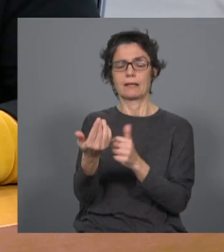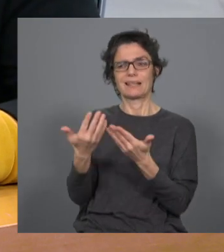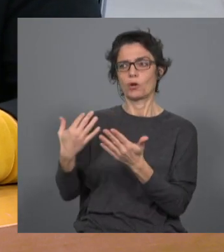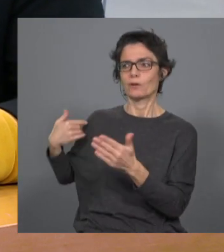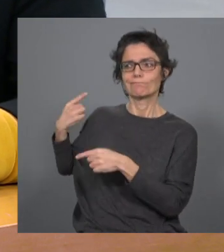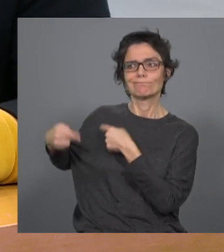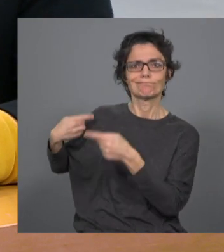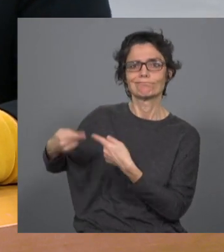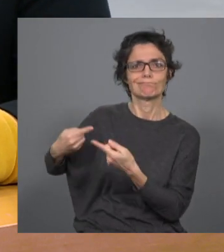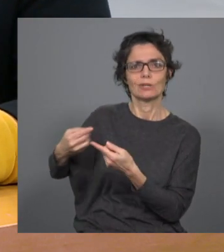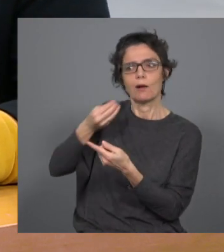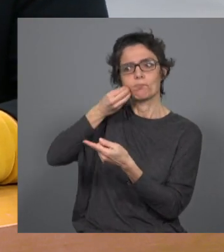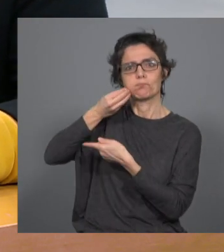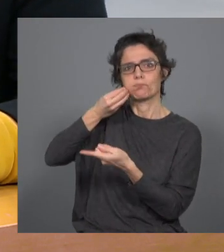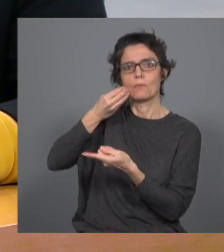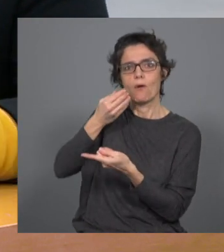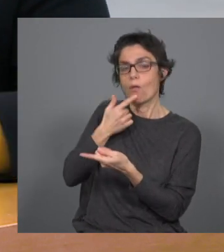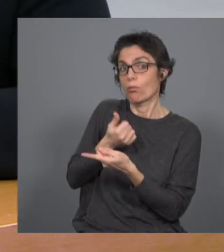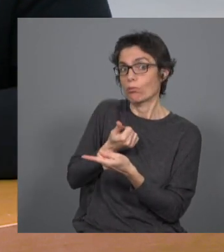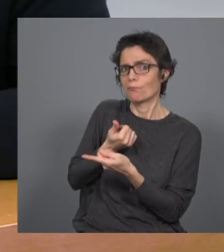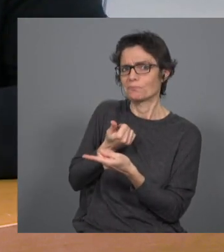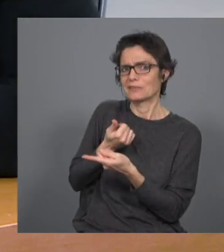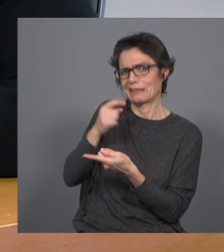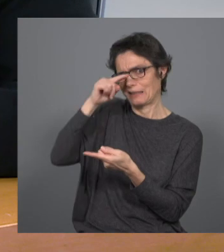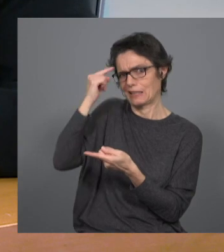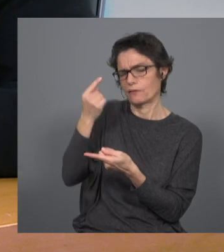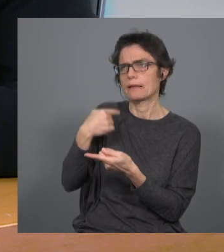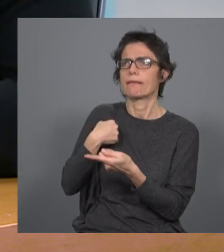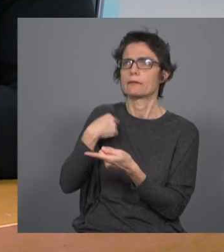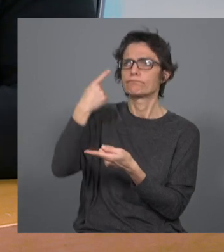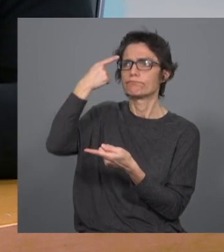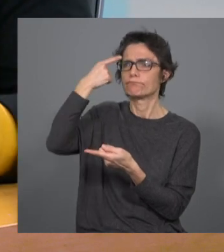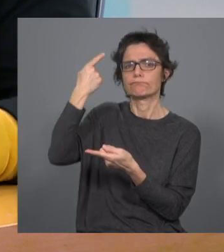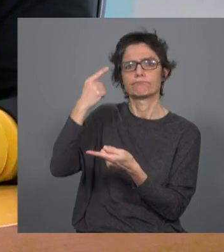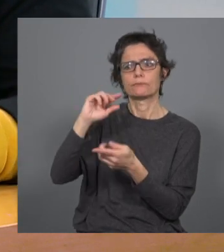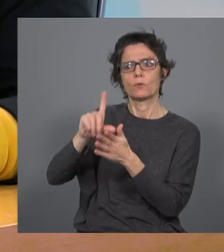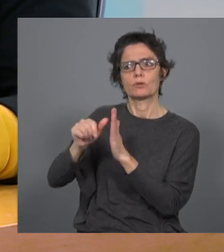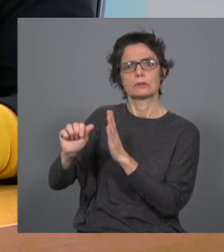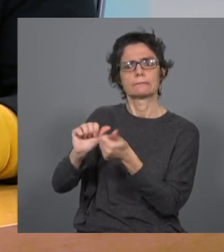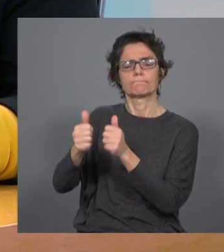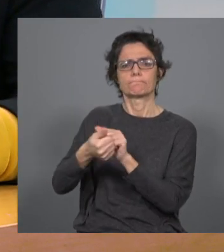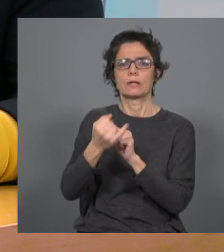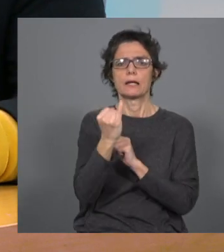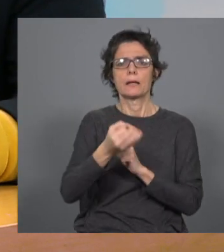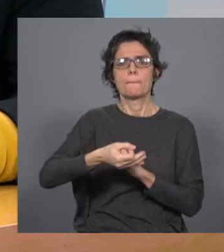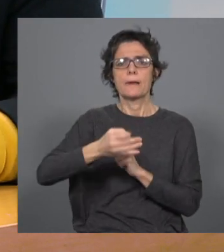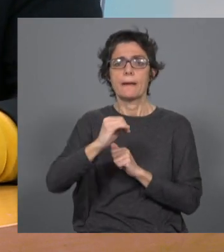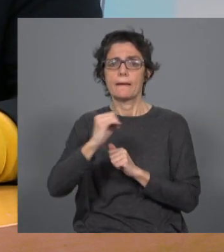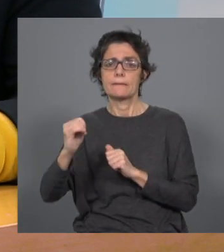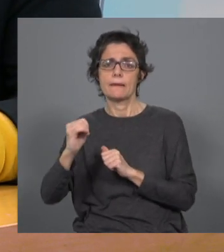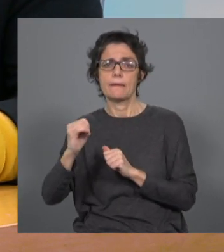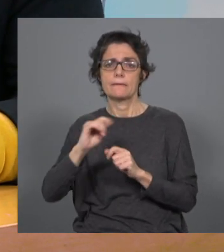àquilo que vinha sendo feito. E então, em 85, a obra passa a ser uma EPSS. E passando a